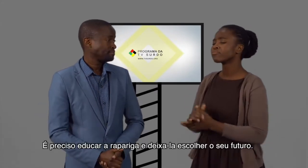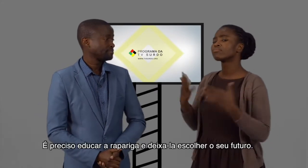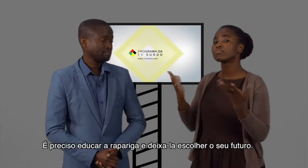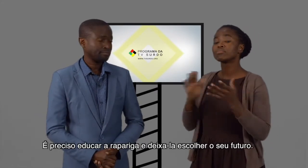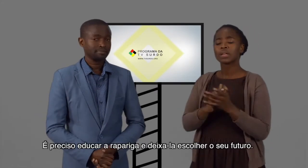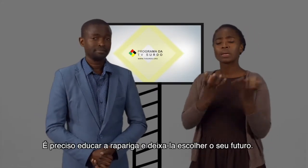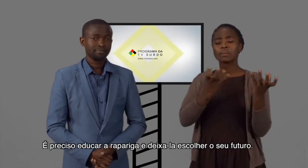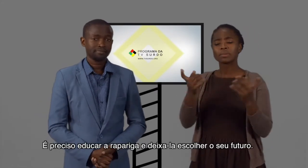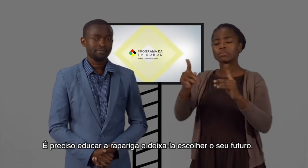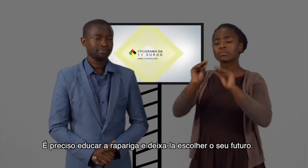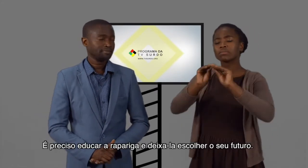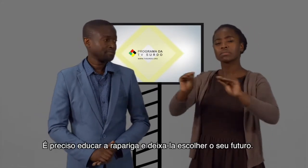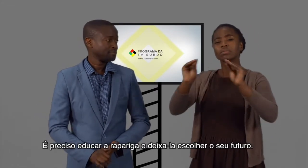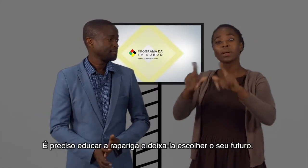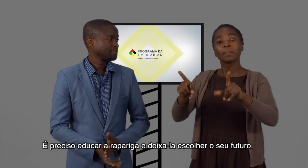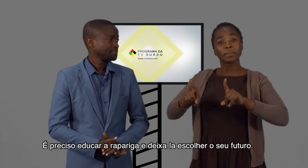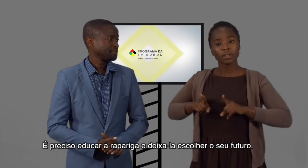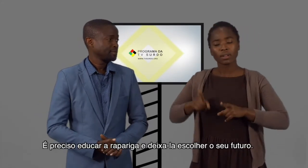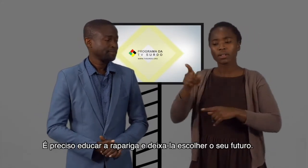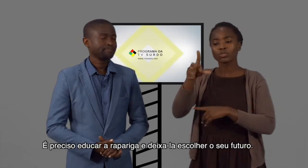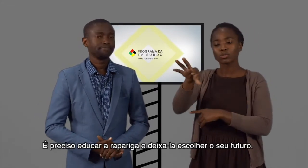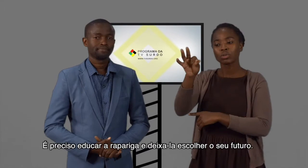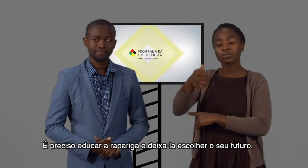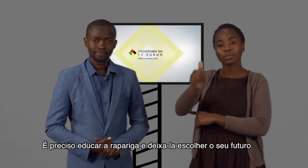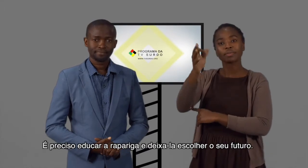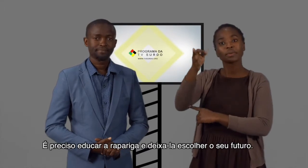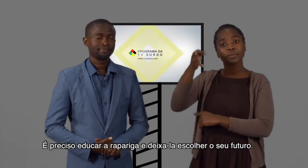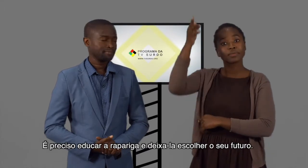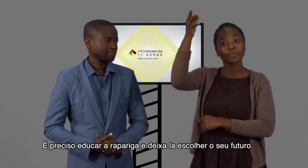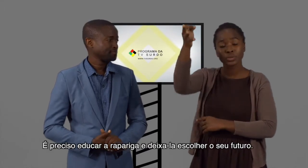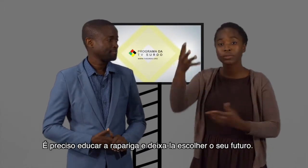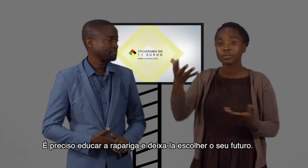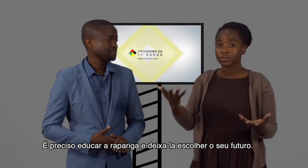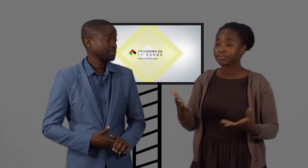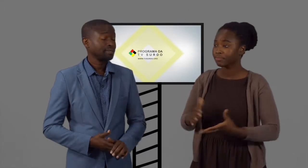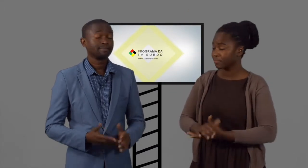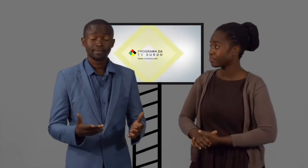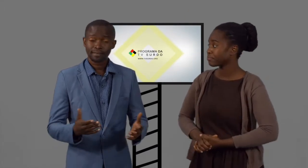É preciso educar a rapariga e deixá-la escolher o seu futuro.